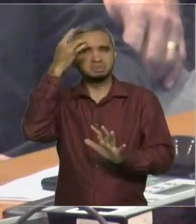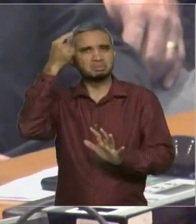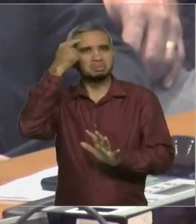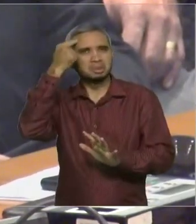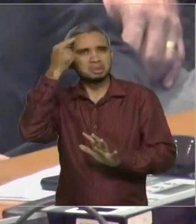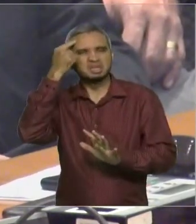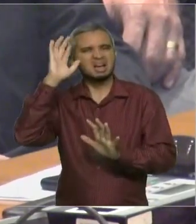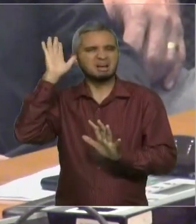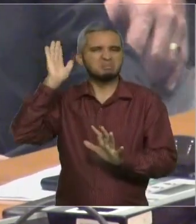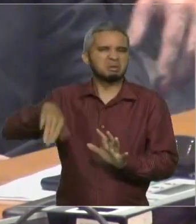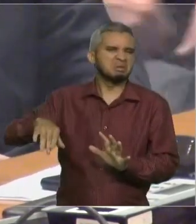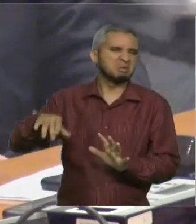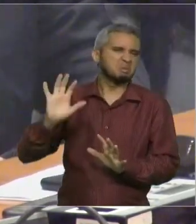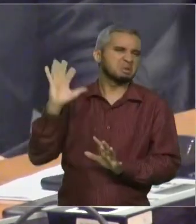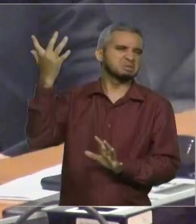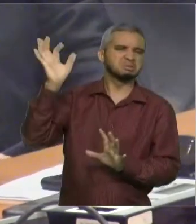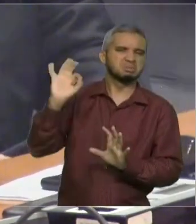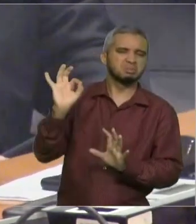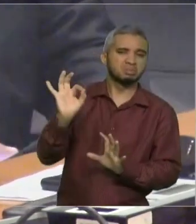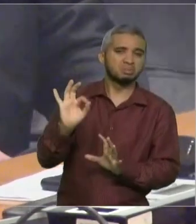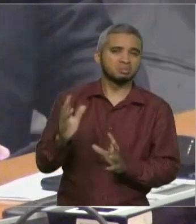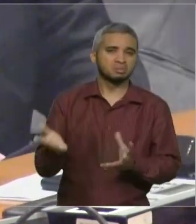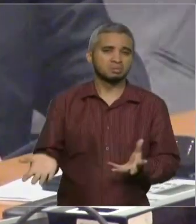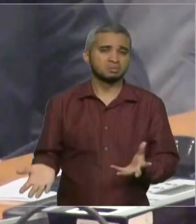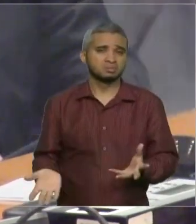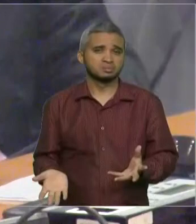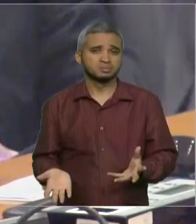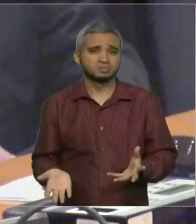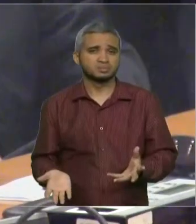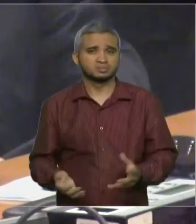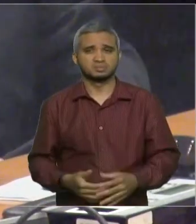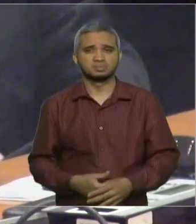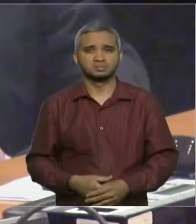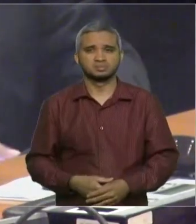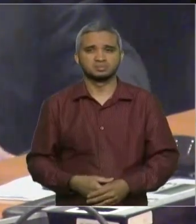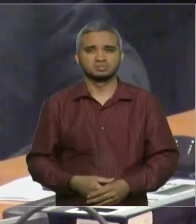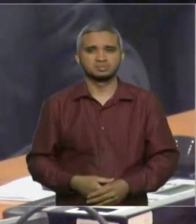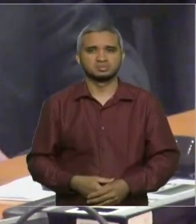acredita que pode isso acontecer. E